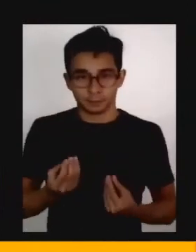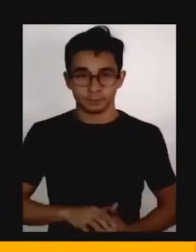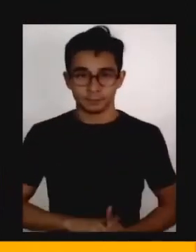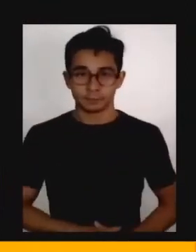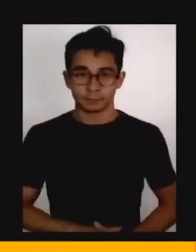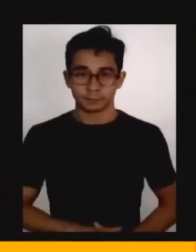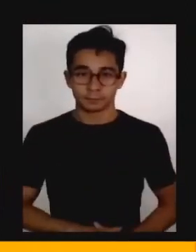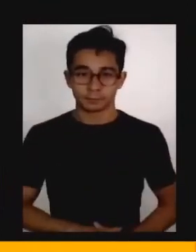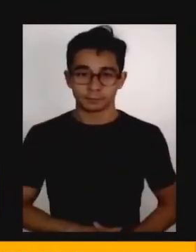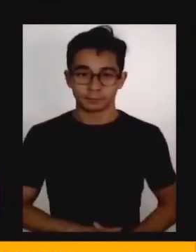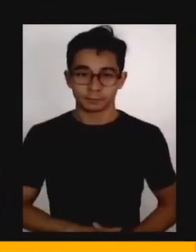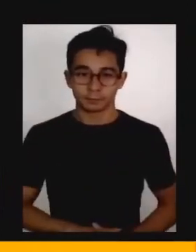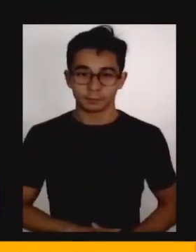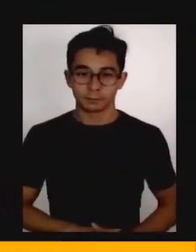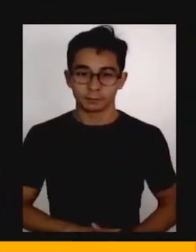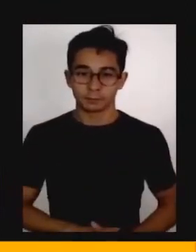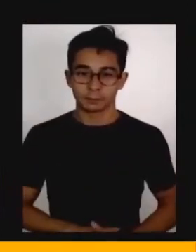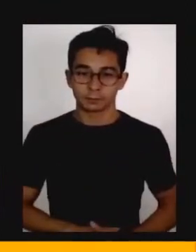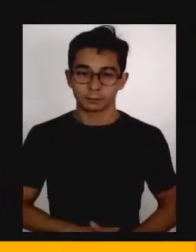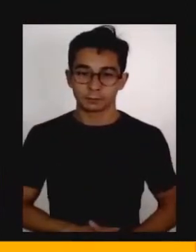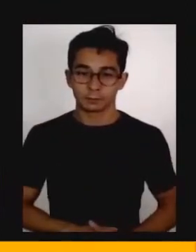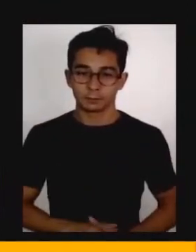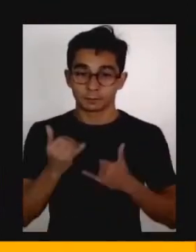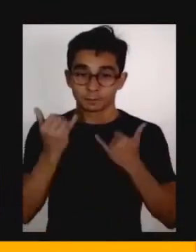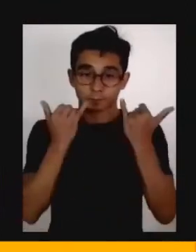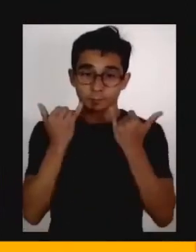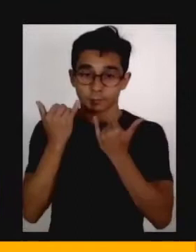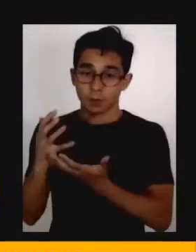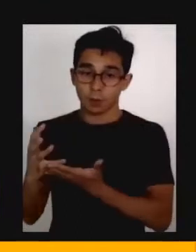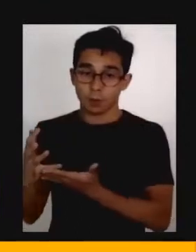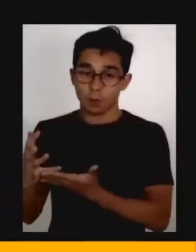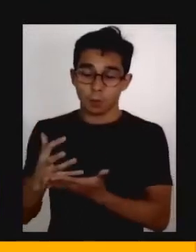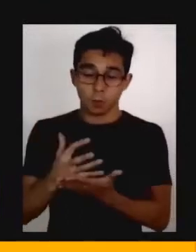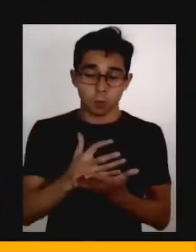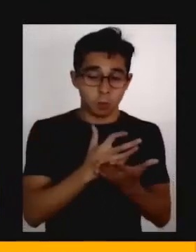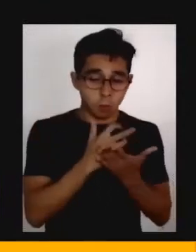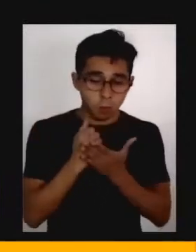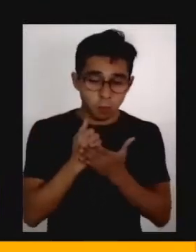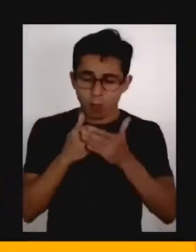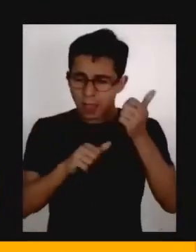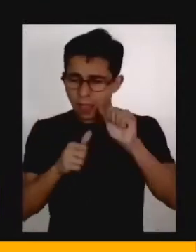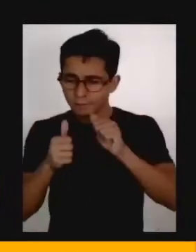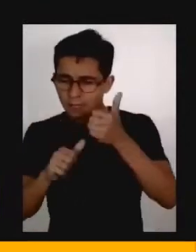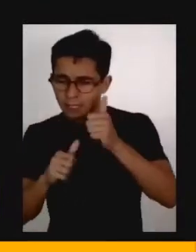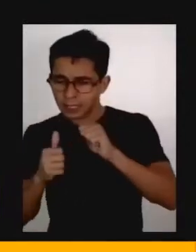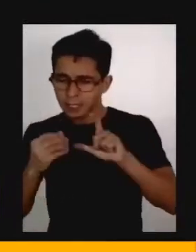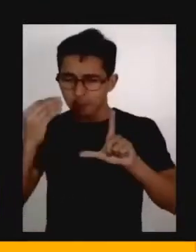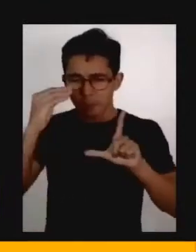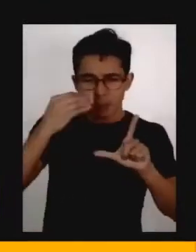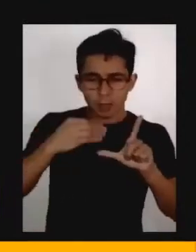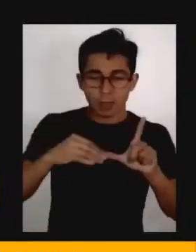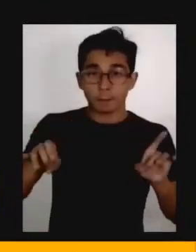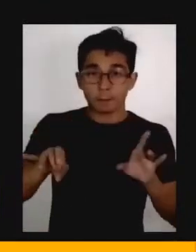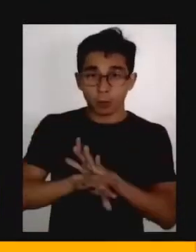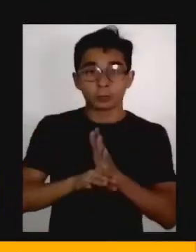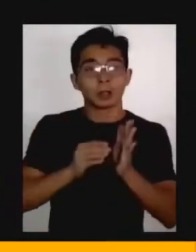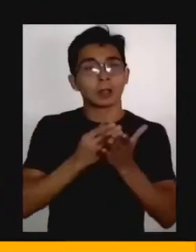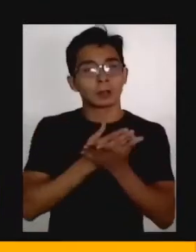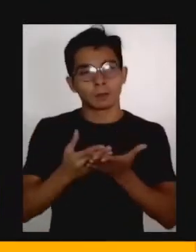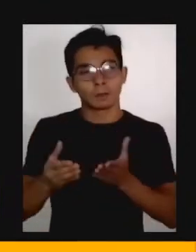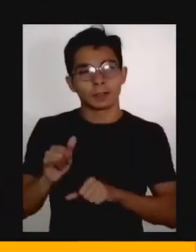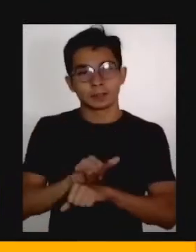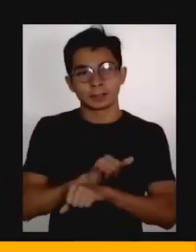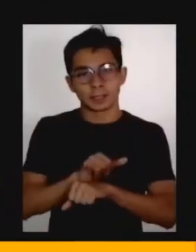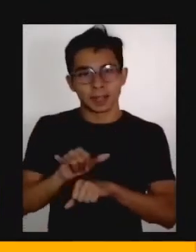essas esses dados coletados, analisados, a gente começa a gerar a estratégia. E aí vocês veem como é que